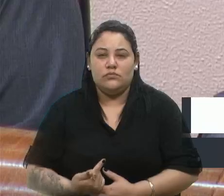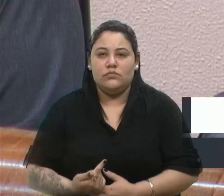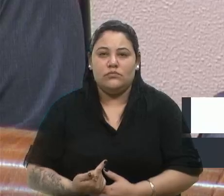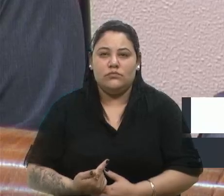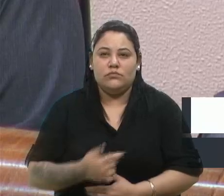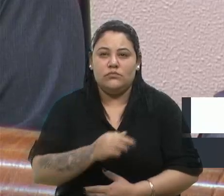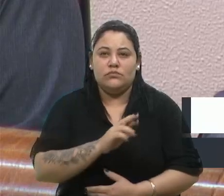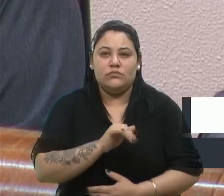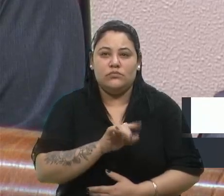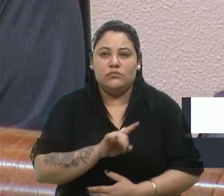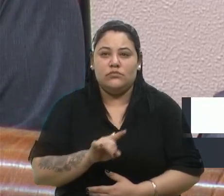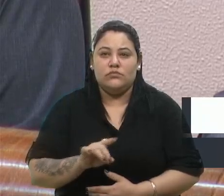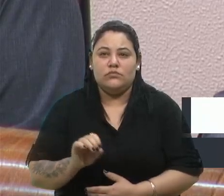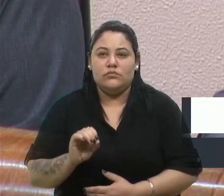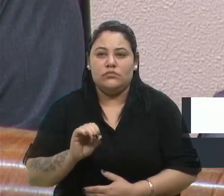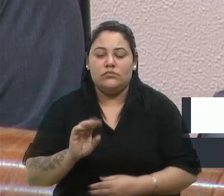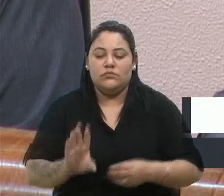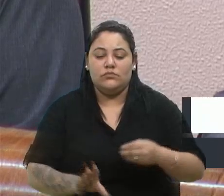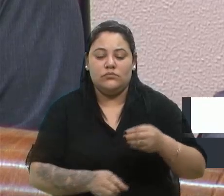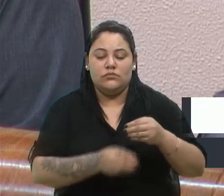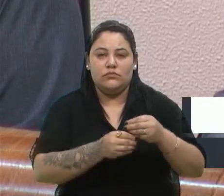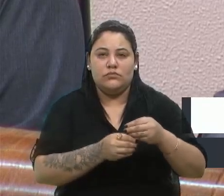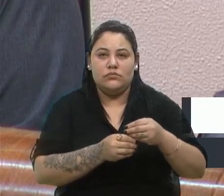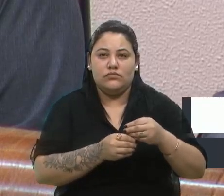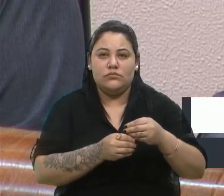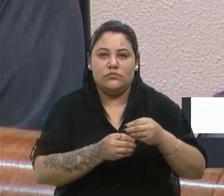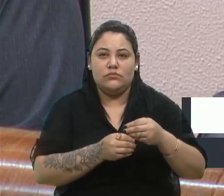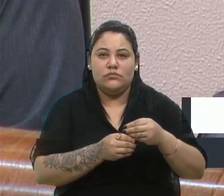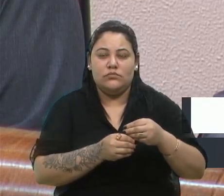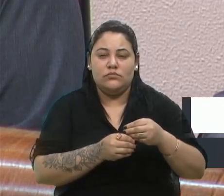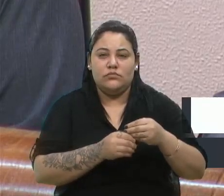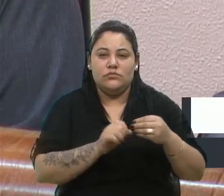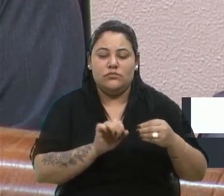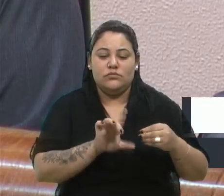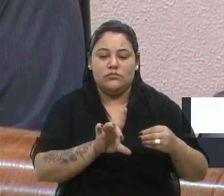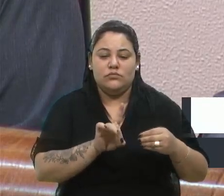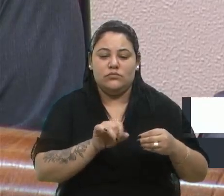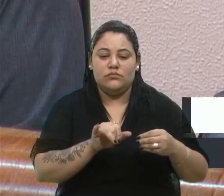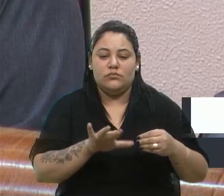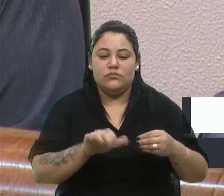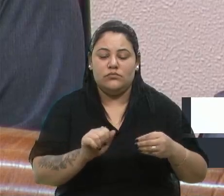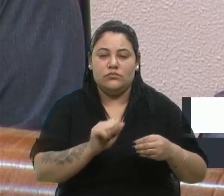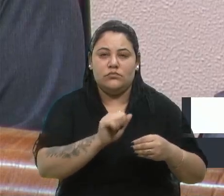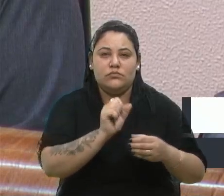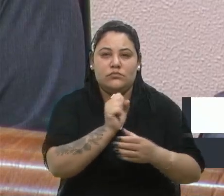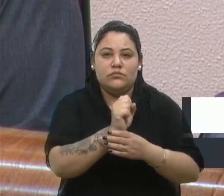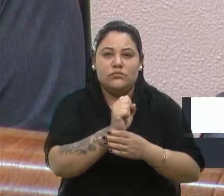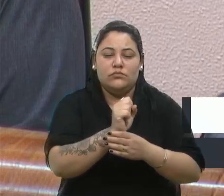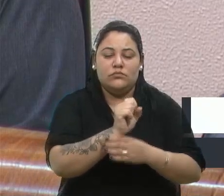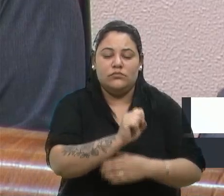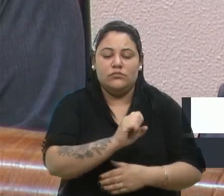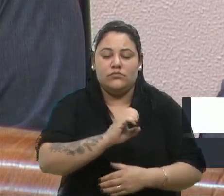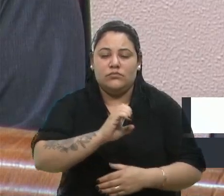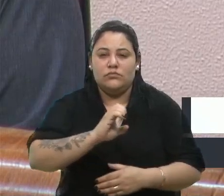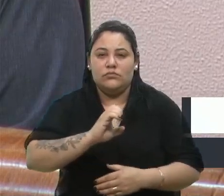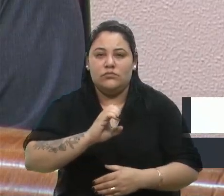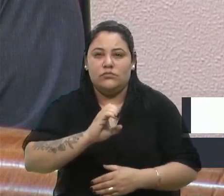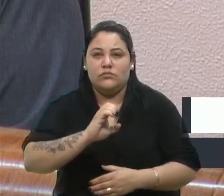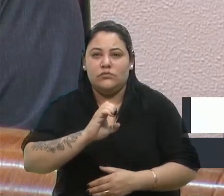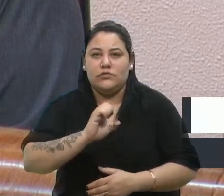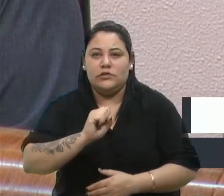Frisso, que inclui o Aldeia Sesc no calendário oficial de eventos do município de Caxias do